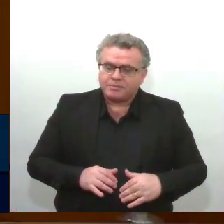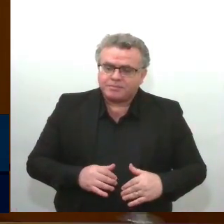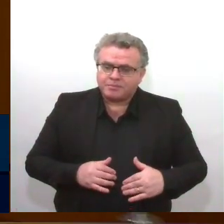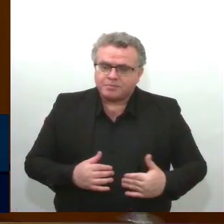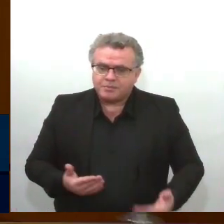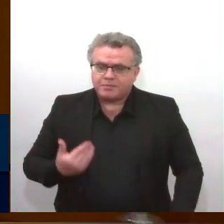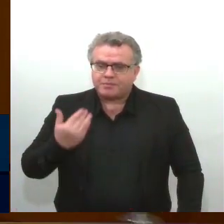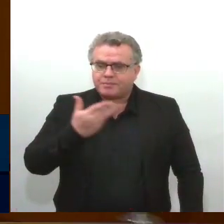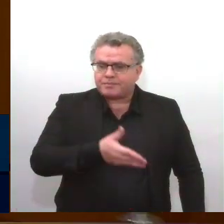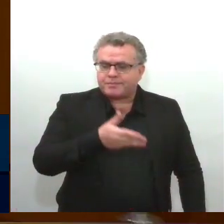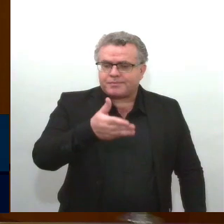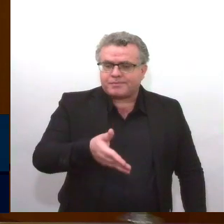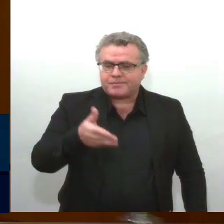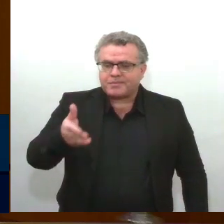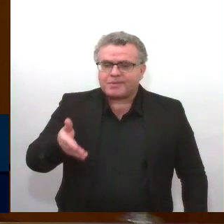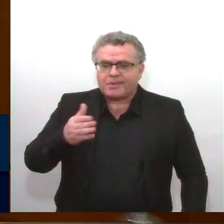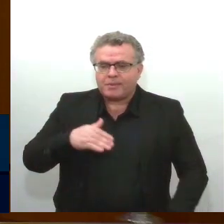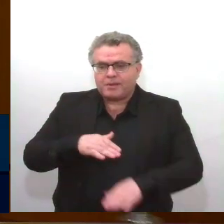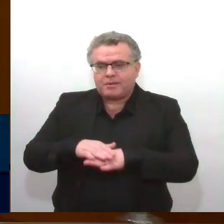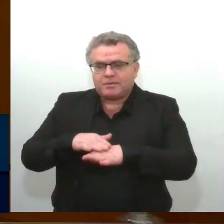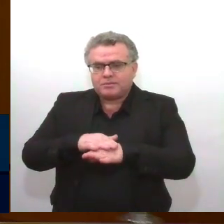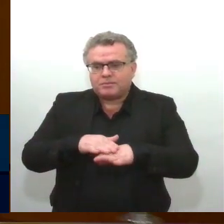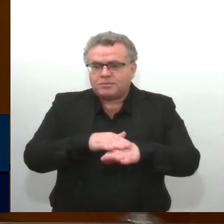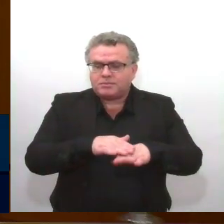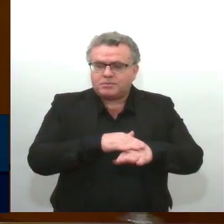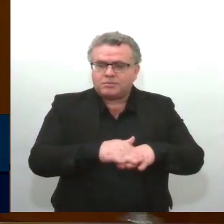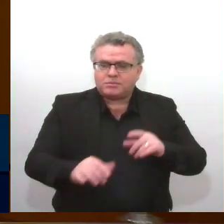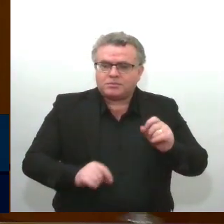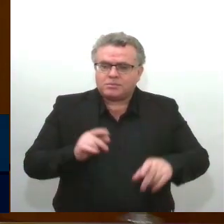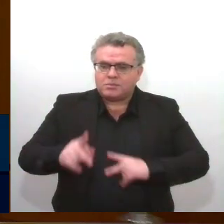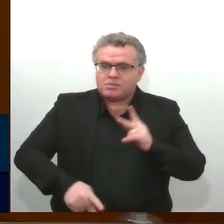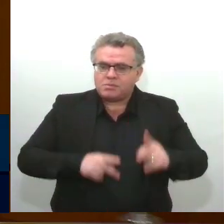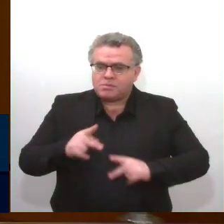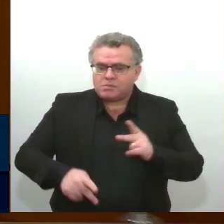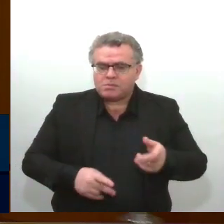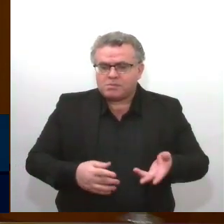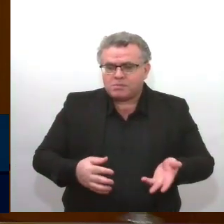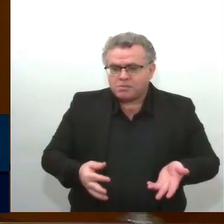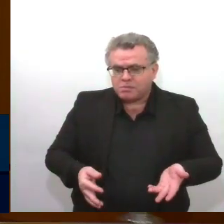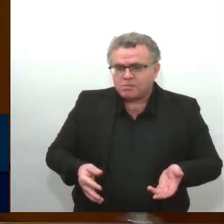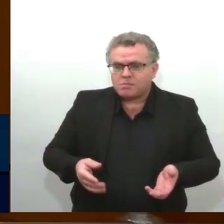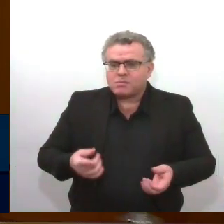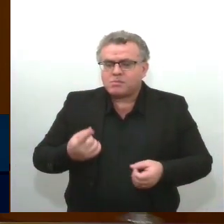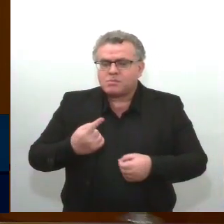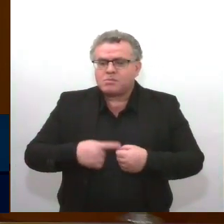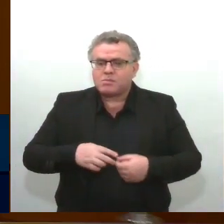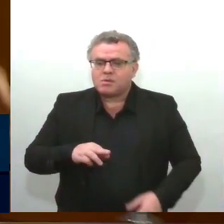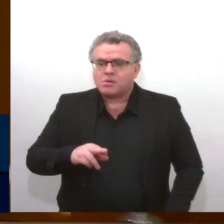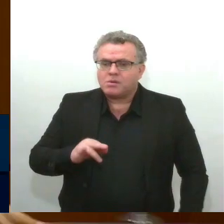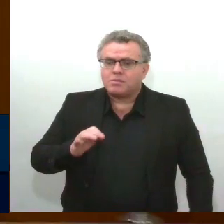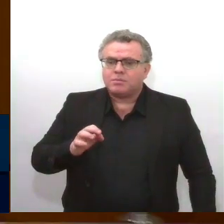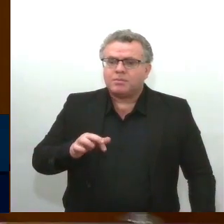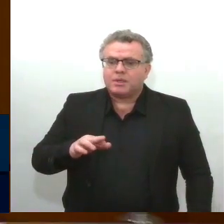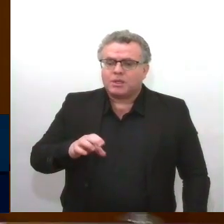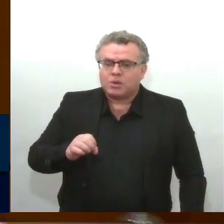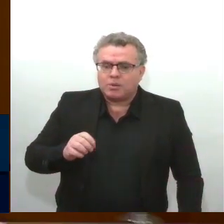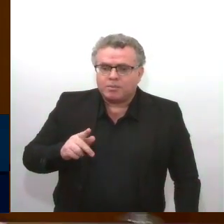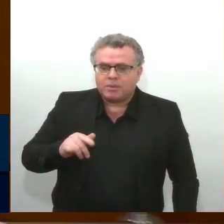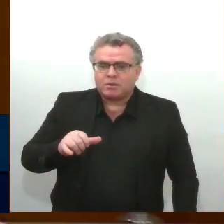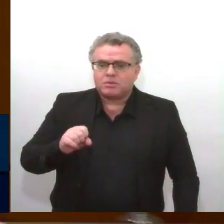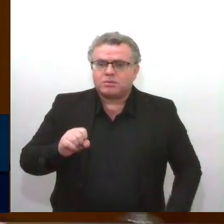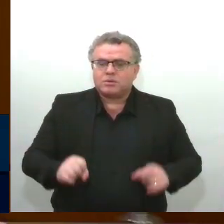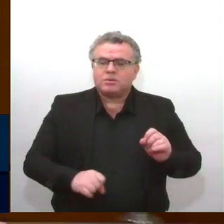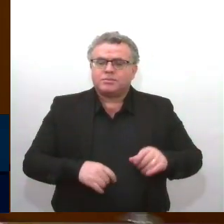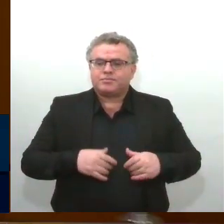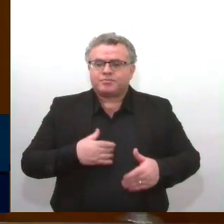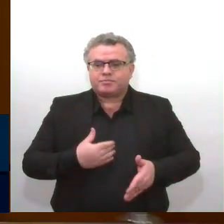portas do Povo de Ribeirópolis sendo bem recebido graças a Deus independentemente deputada linda se a pessoa